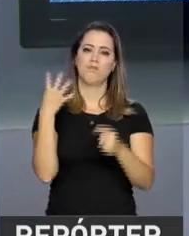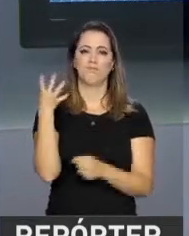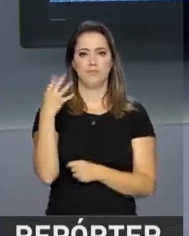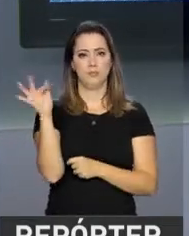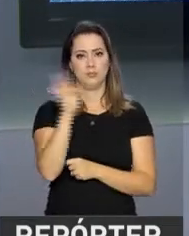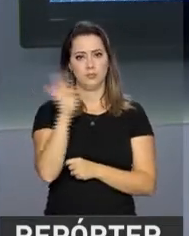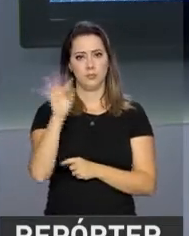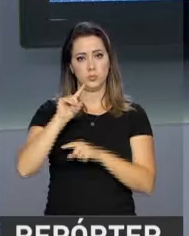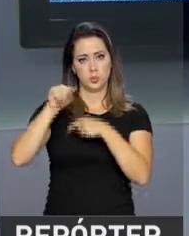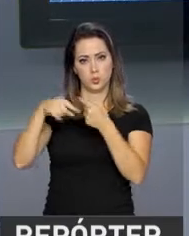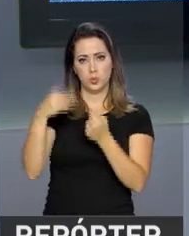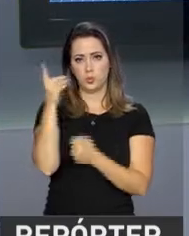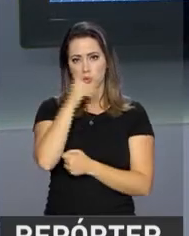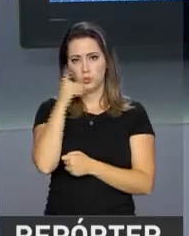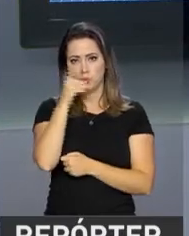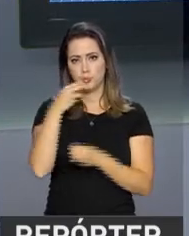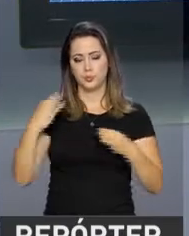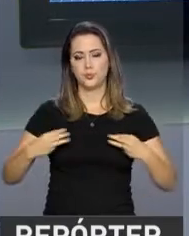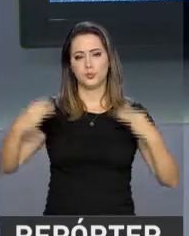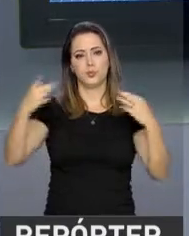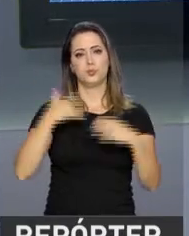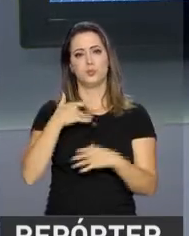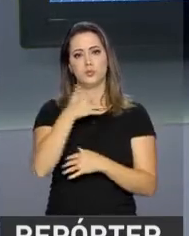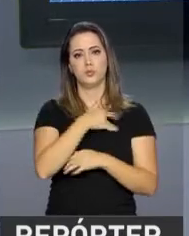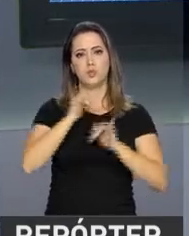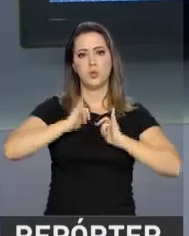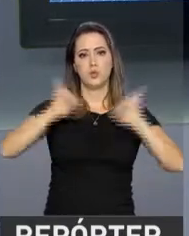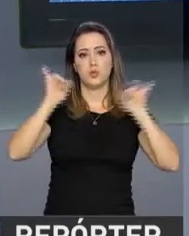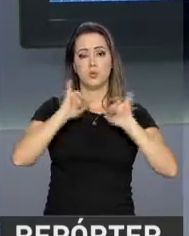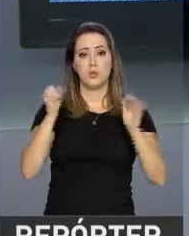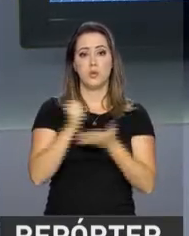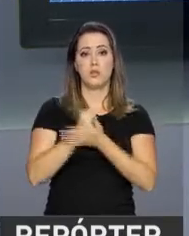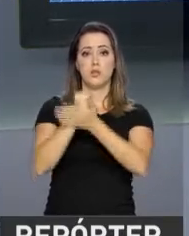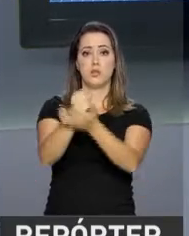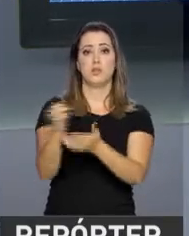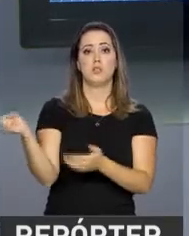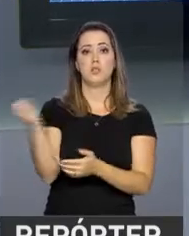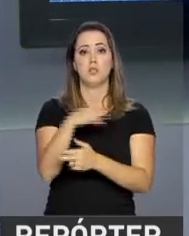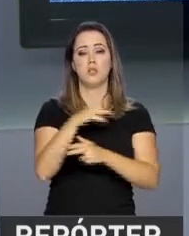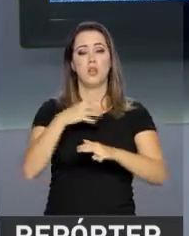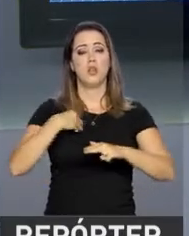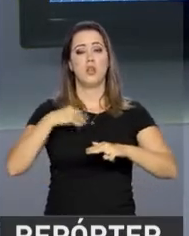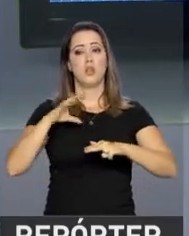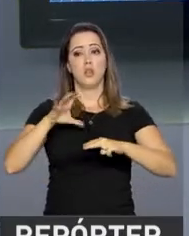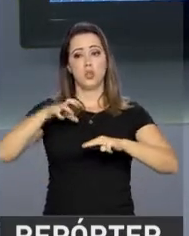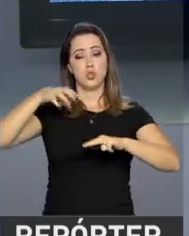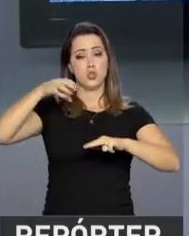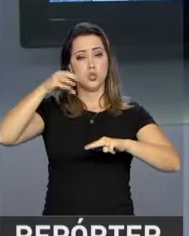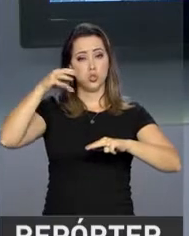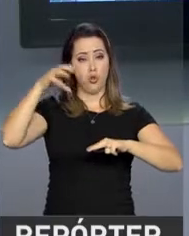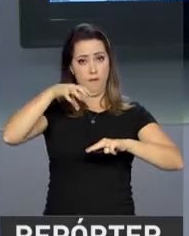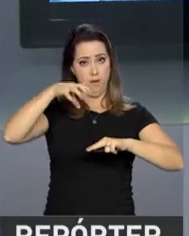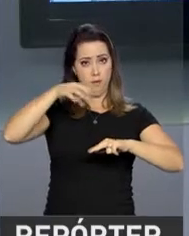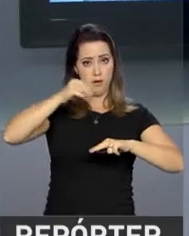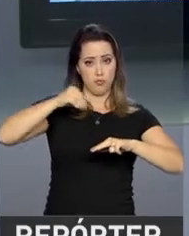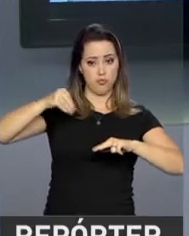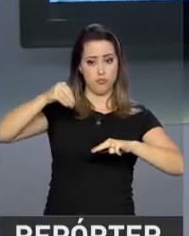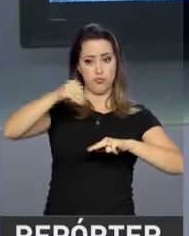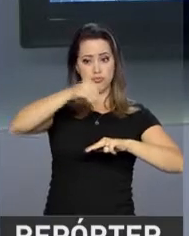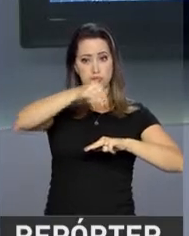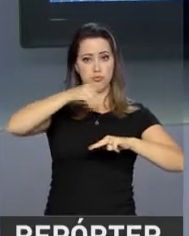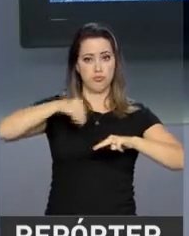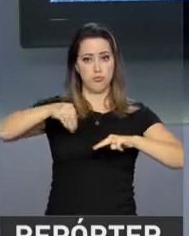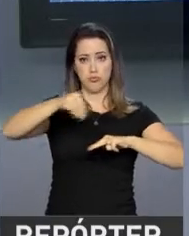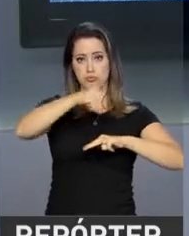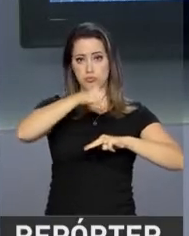próximo domingo o ministério da saúde anunciou a entrega de novos equipamentos de radioterapia para hospitais do sus segundo